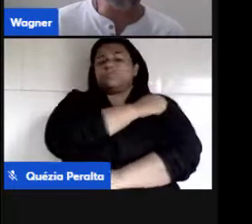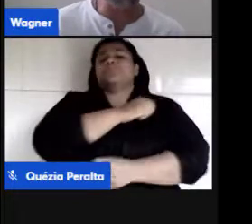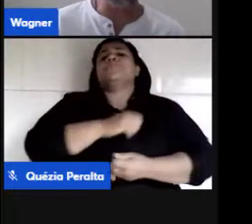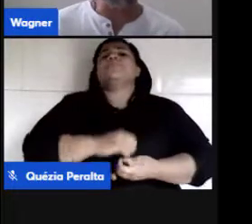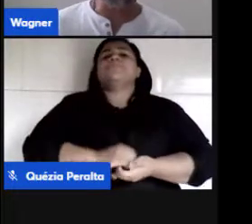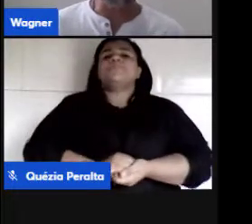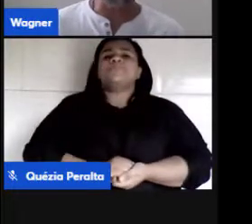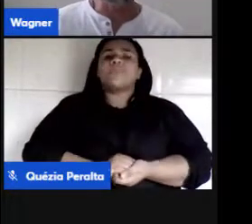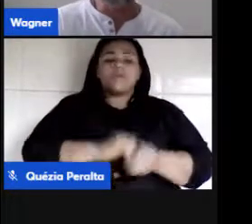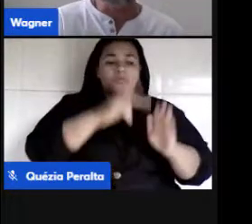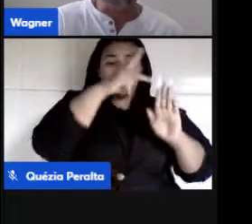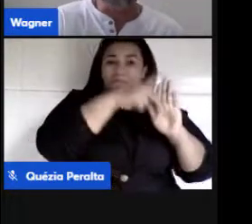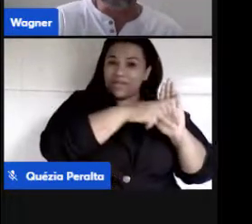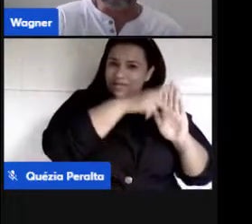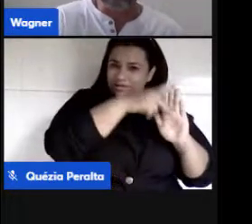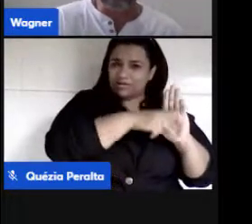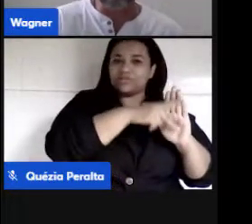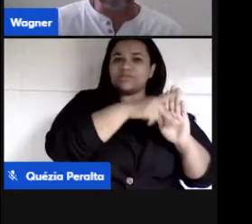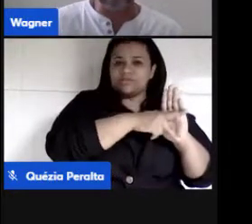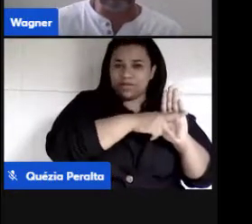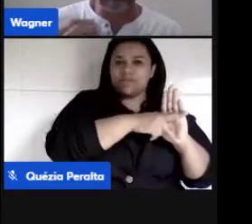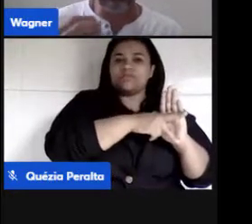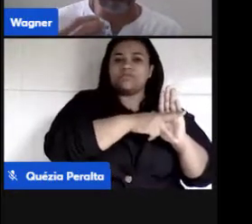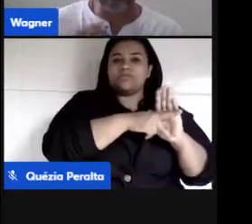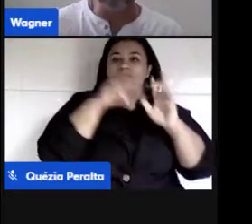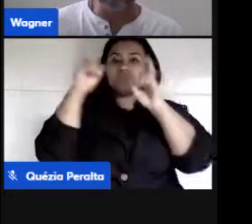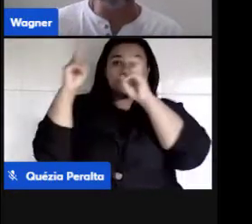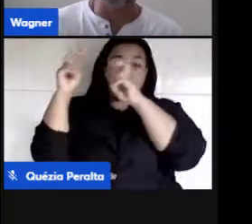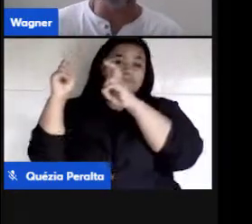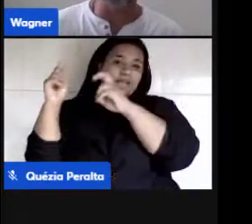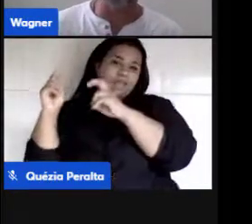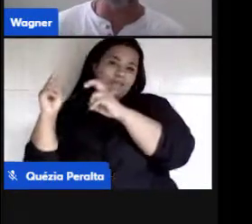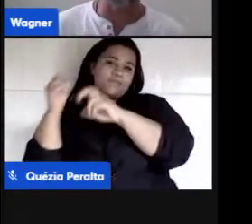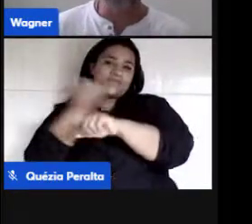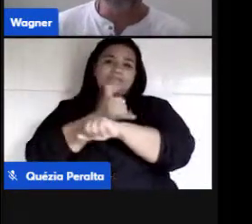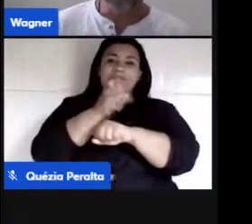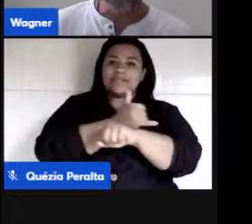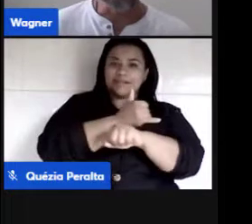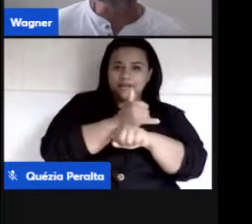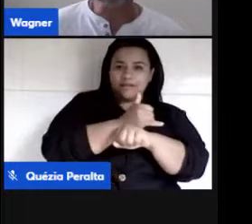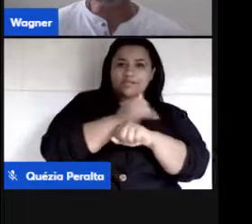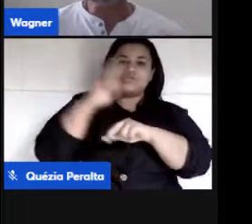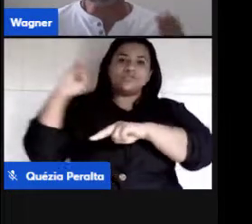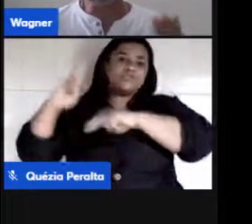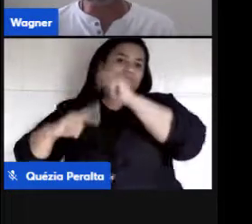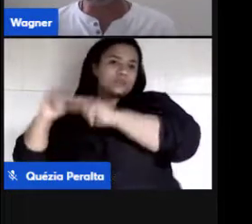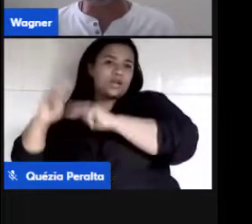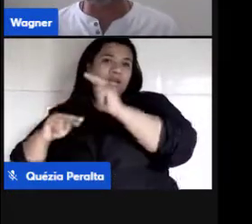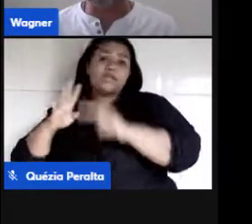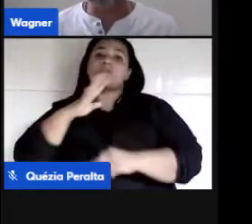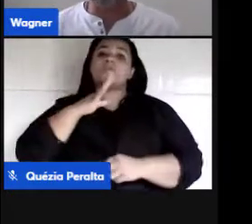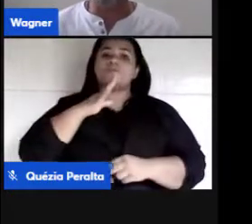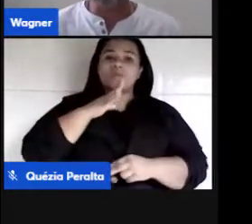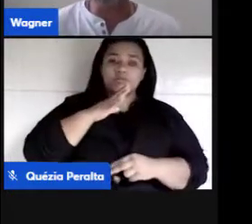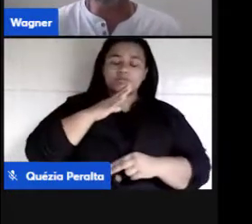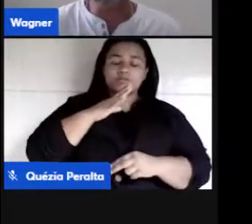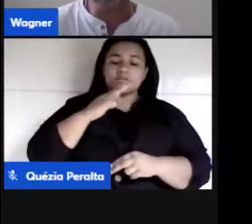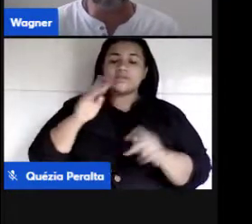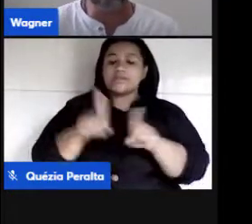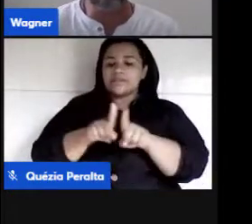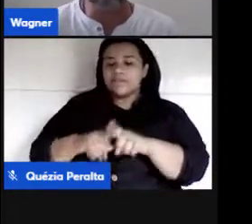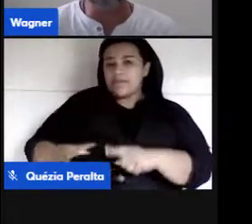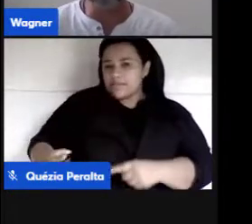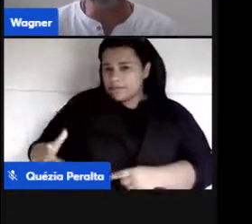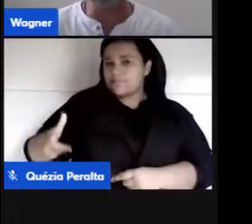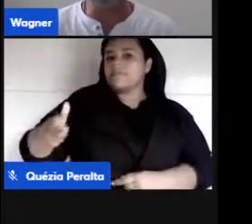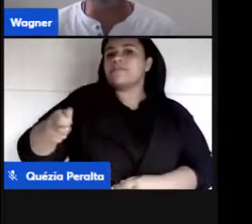seu planejamento, diante dos temas, diante dos objetos do conhecimento e também das habilidades, aquilo que você